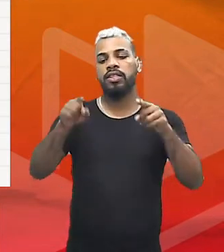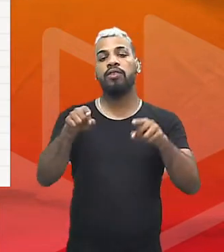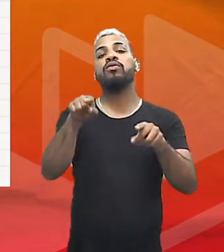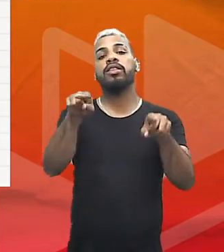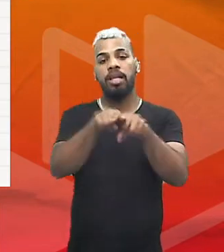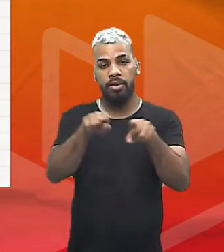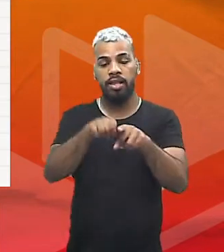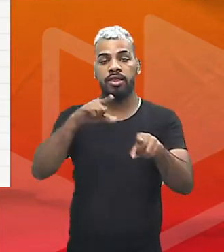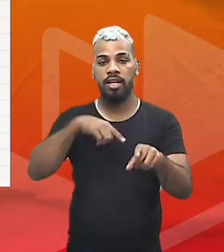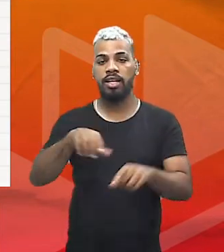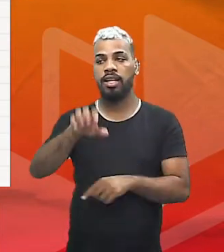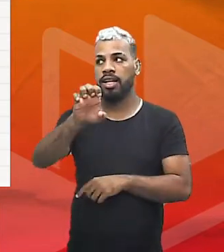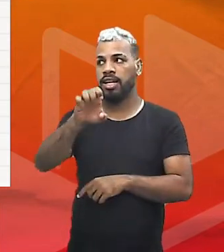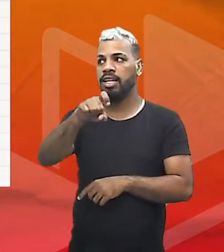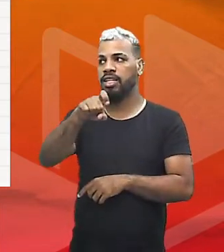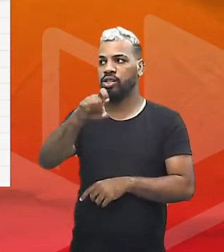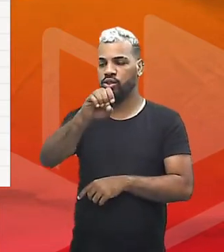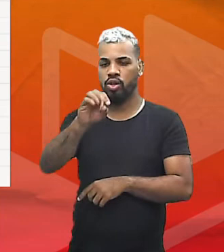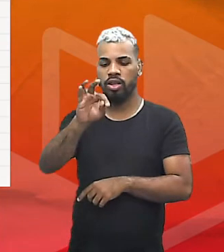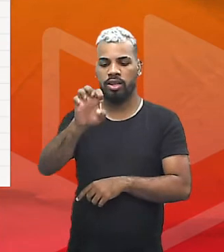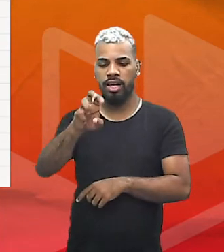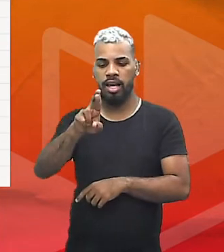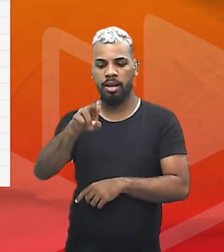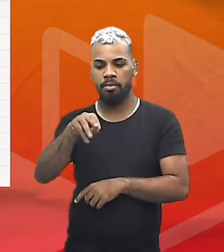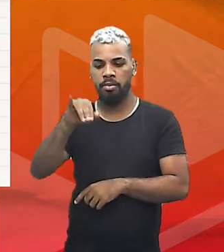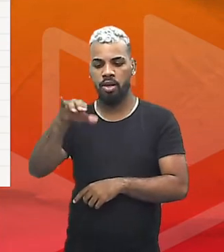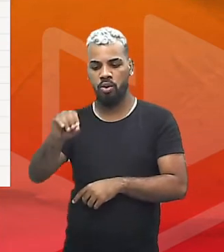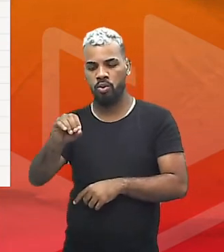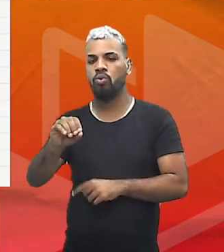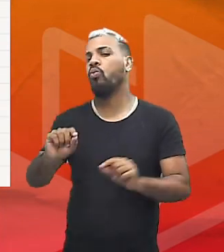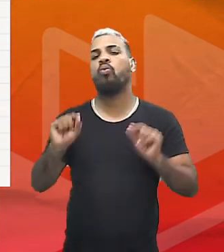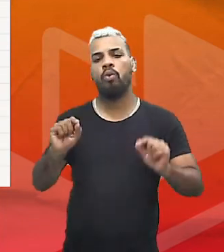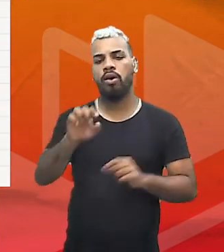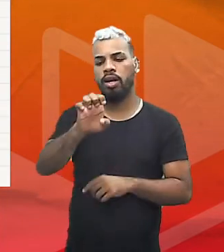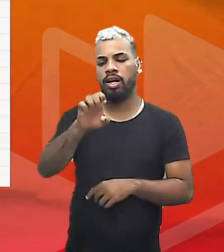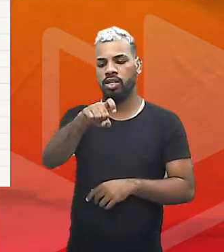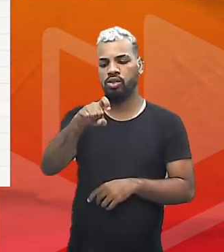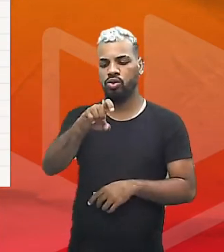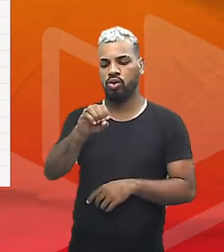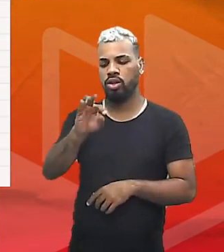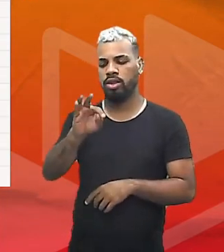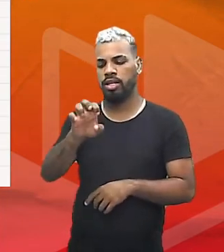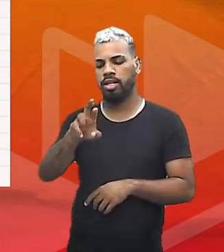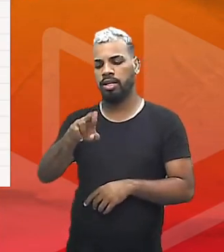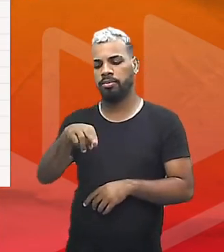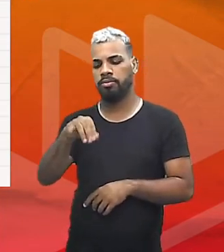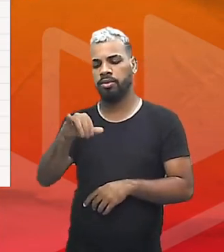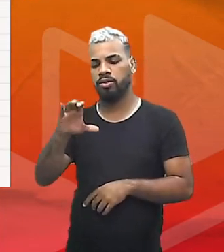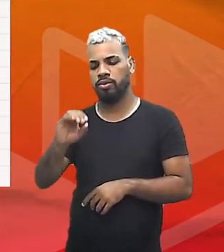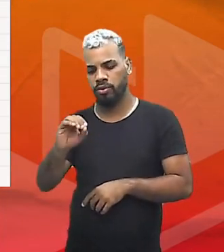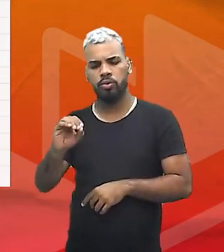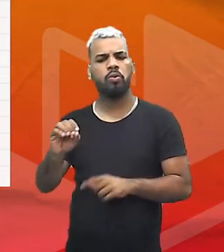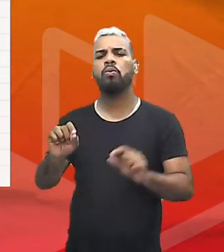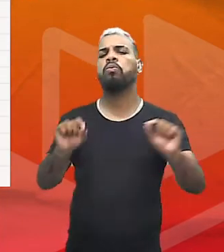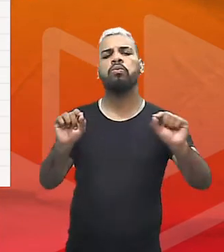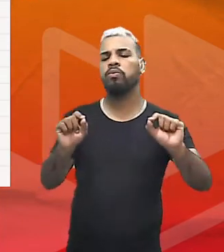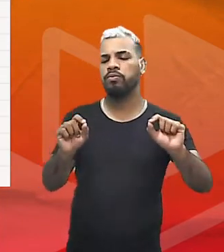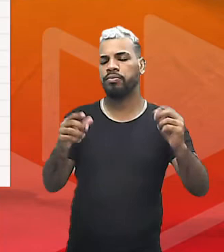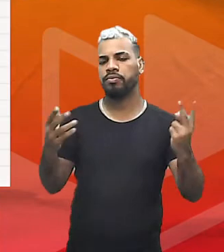trabalha com um processo exotérmico O que é um processo exotérmico ou o que são os processos exotérmicos